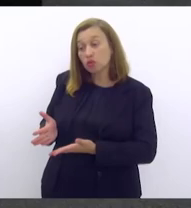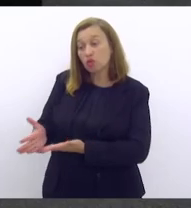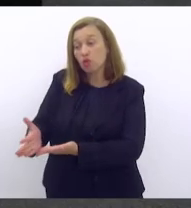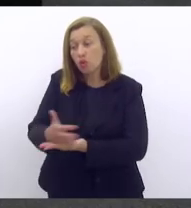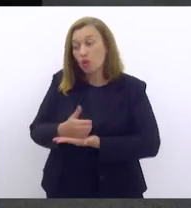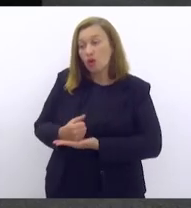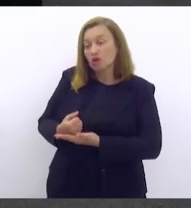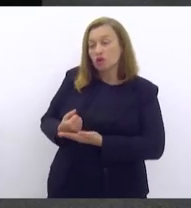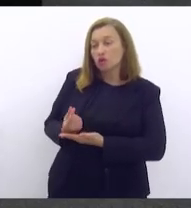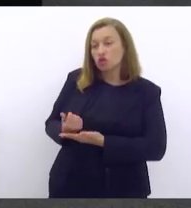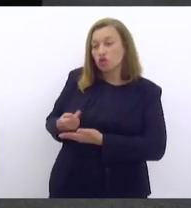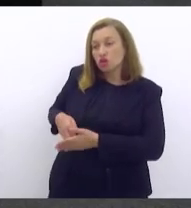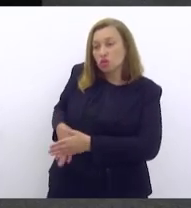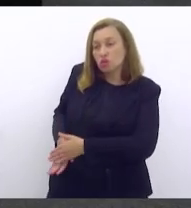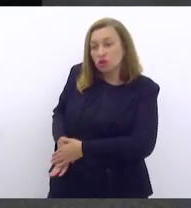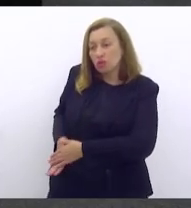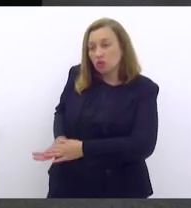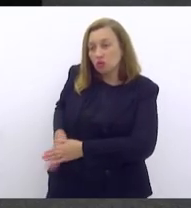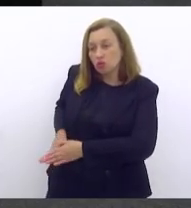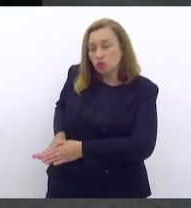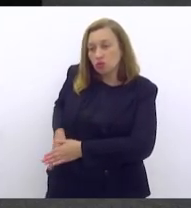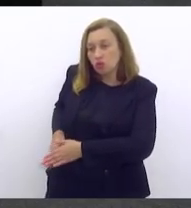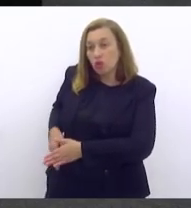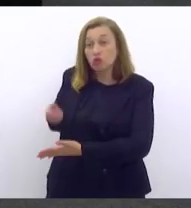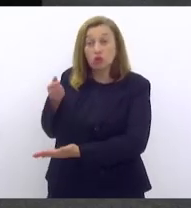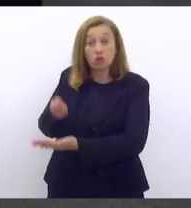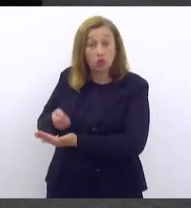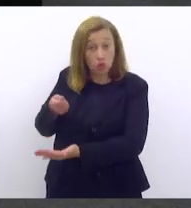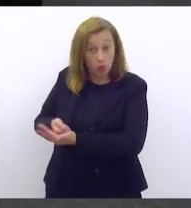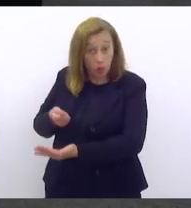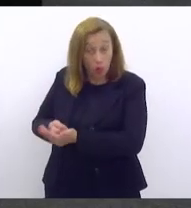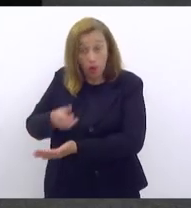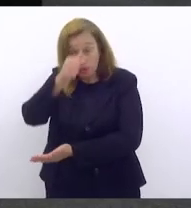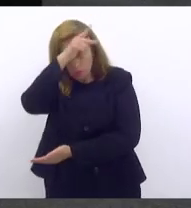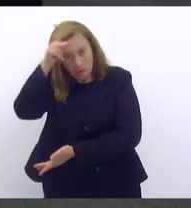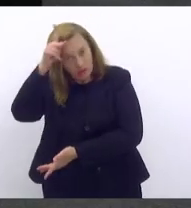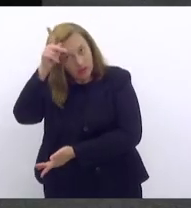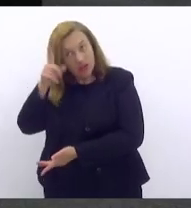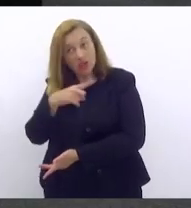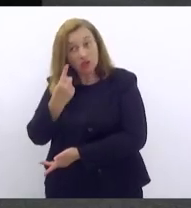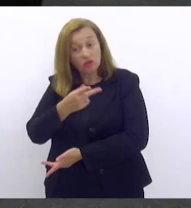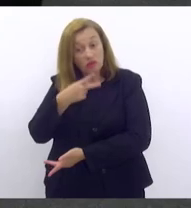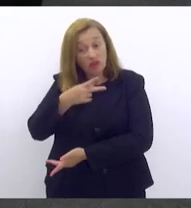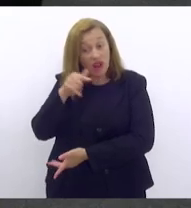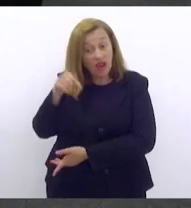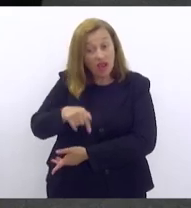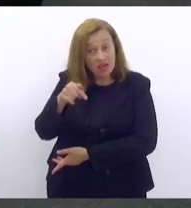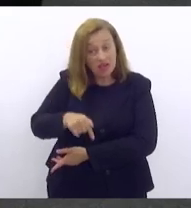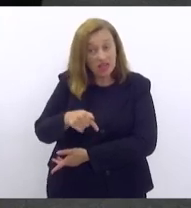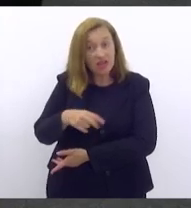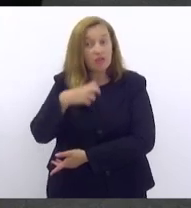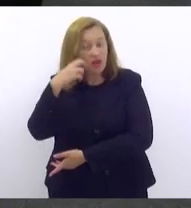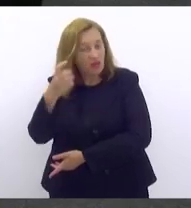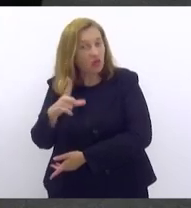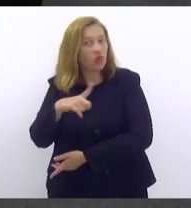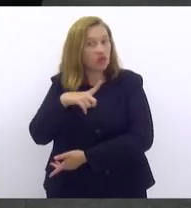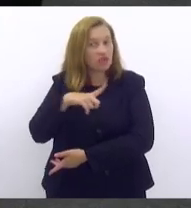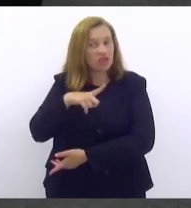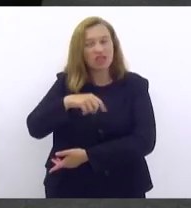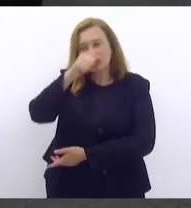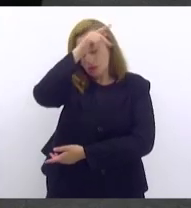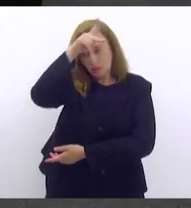bolso, cobre ao prefeito que nós já estamos fazendo isso e vamos expor aqui para passar vergonha e deixar esse